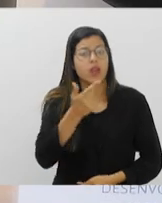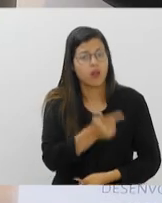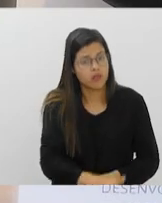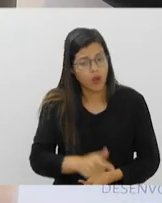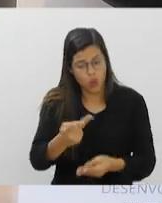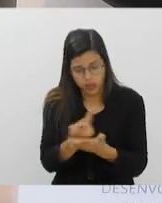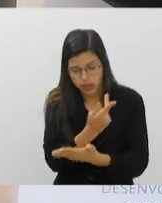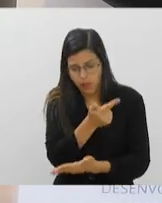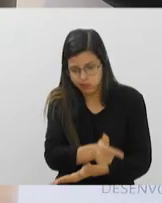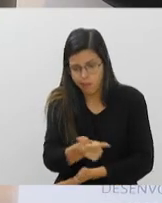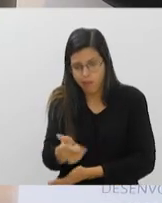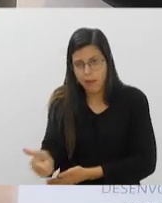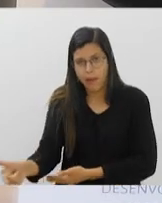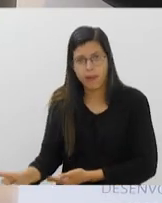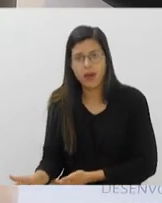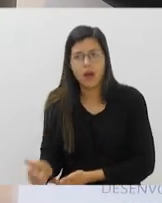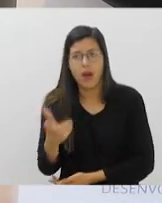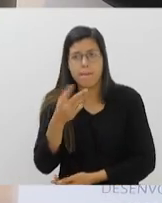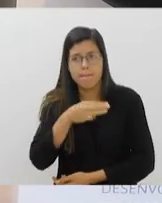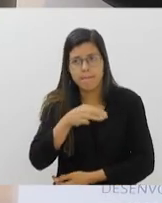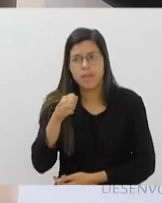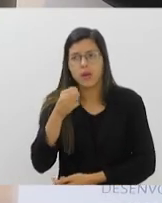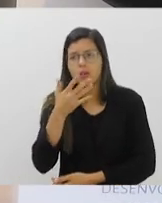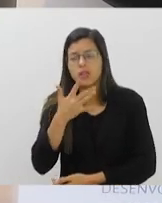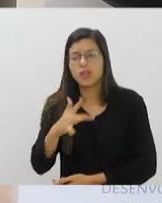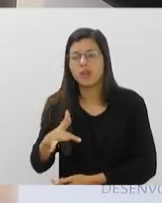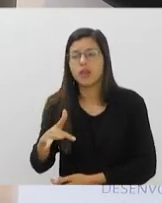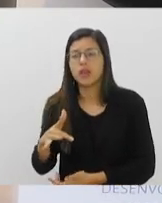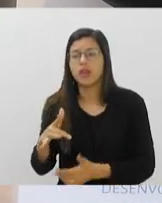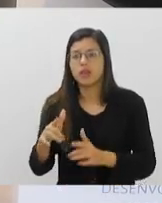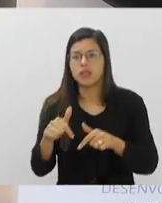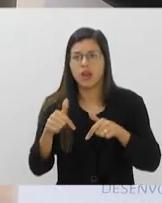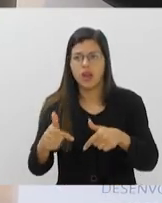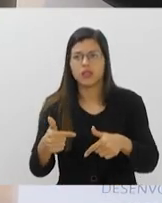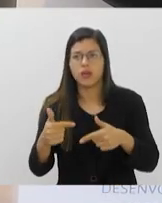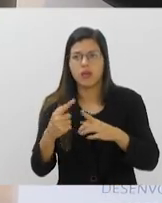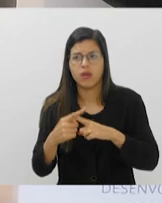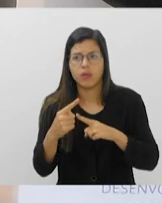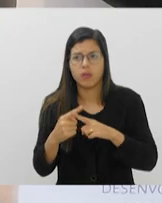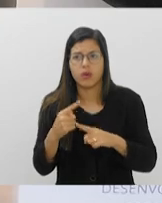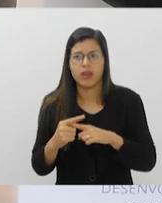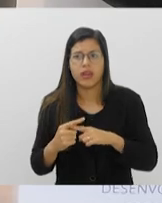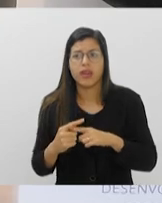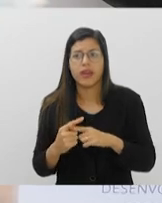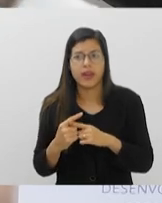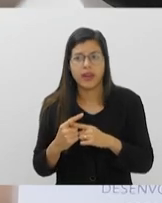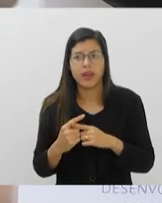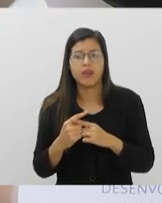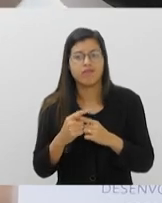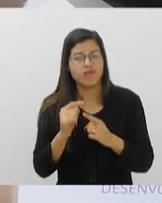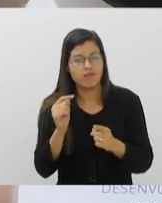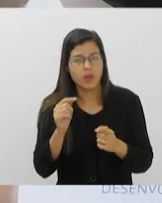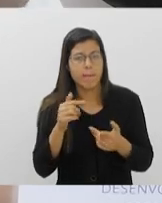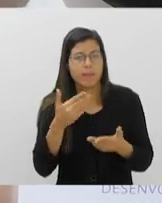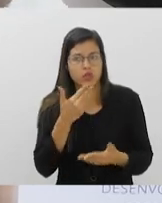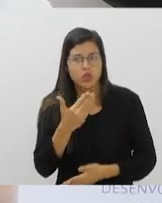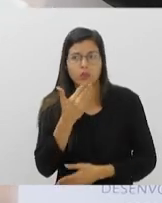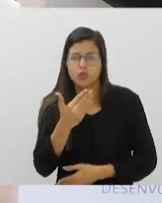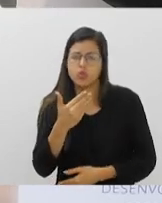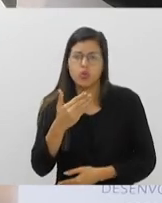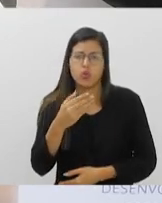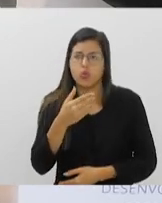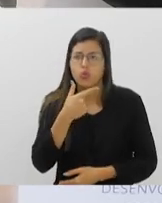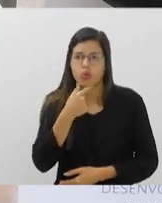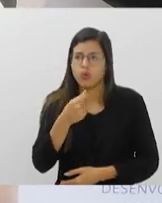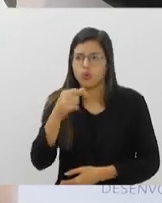mãe com essas crianças agindo dessa forma porque estavam insistindo insistindo insistindo os tios já não queriam ficar com mais ninguém